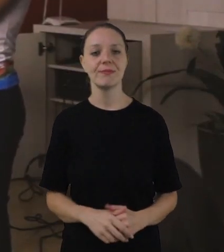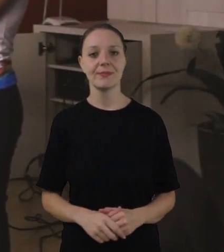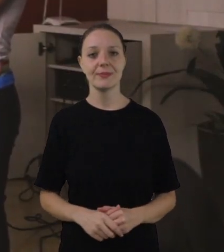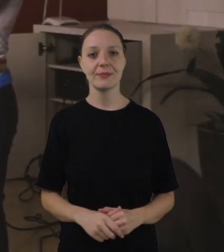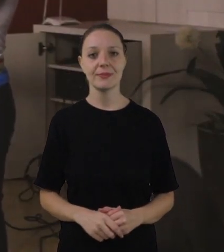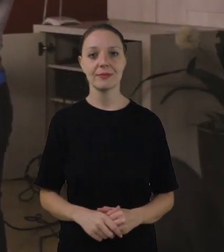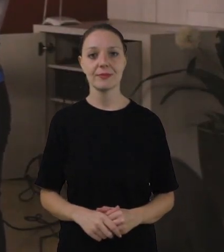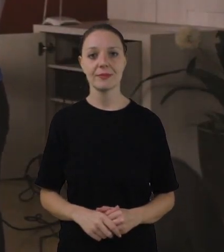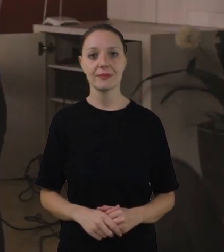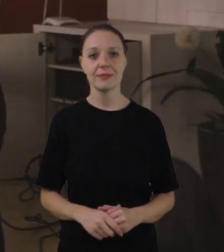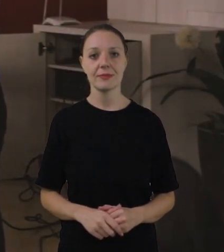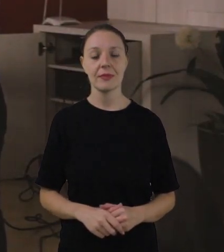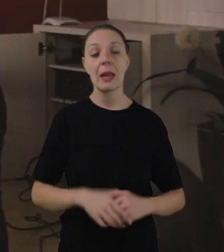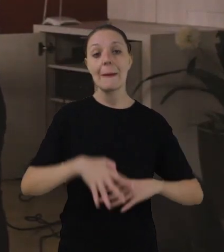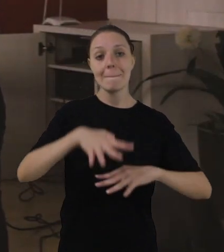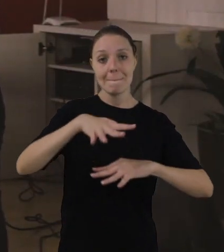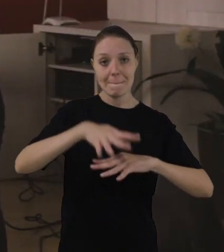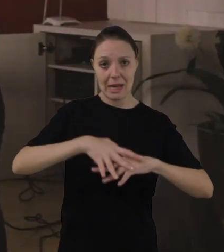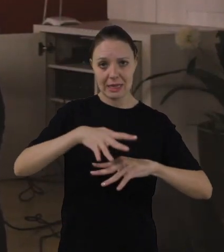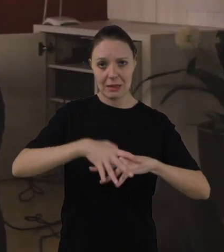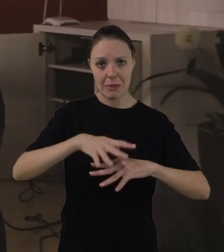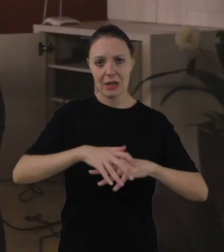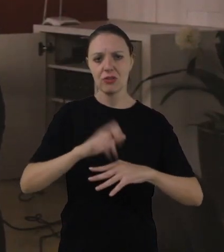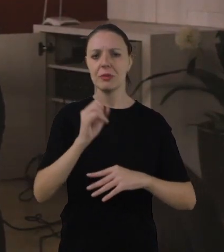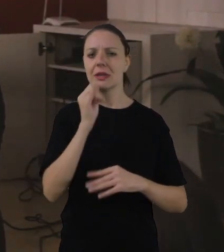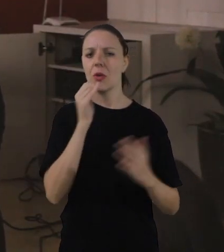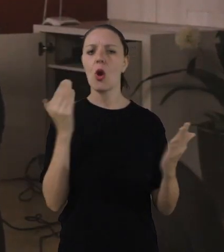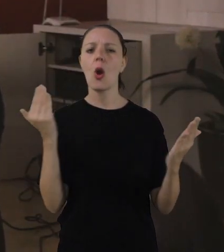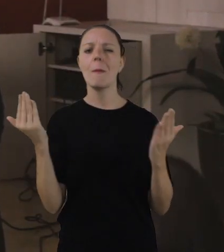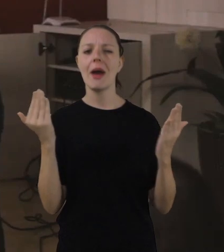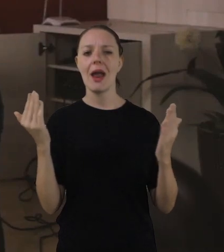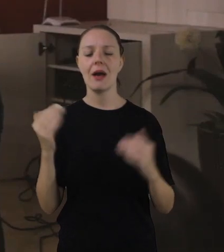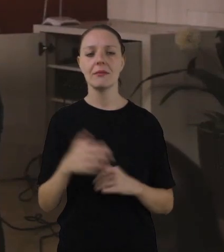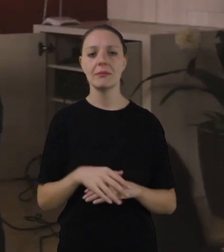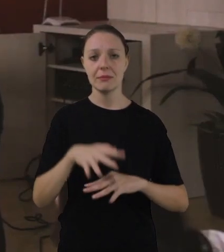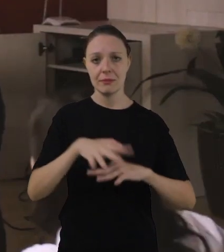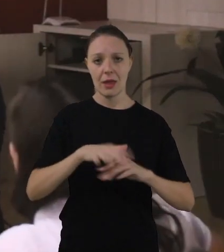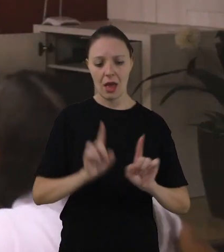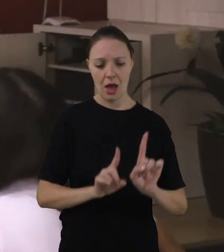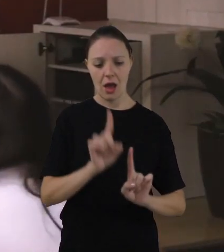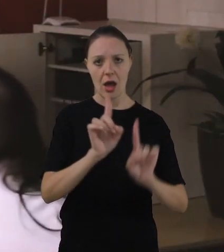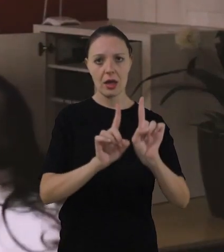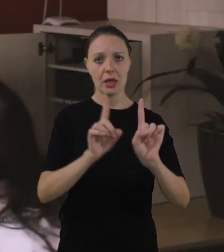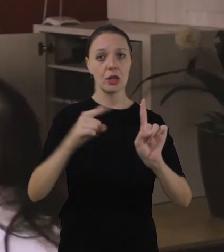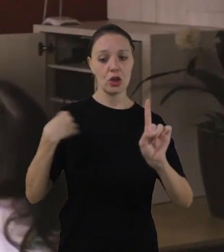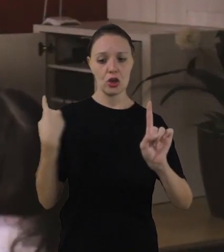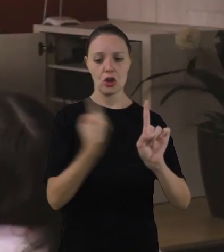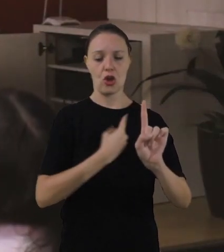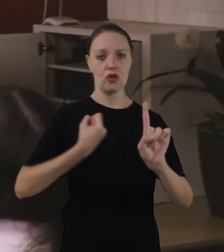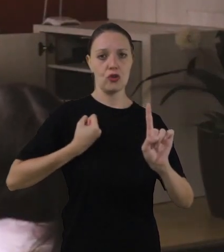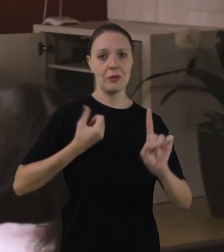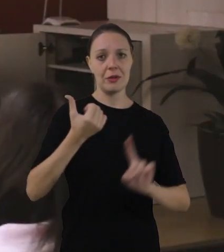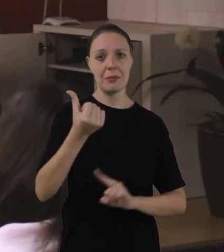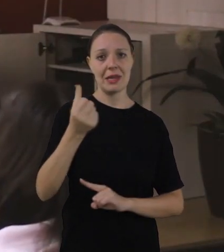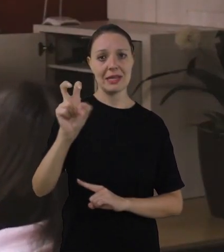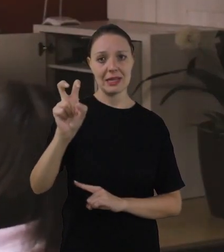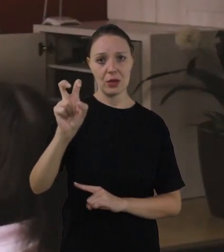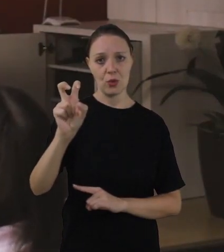Em matemática, comparado com outros países, o Brasil está em 65 no mundo. A gente perde